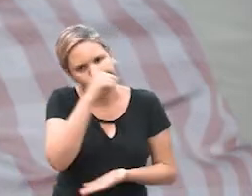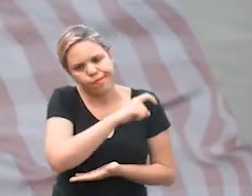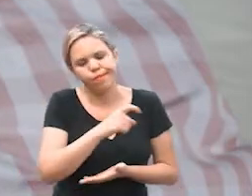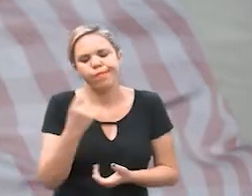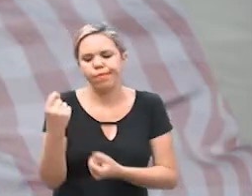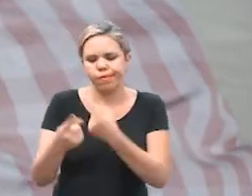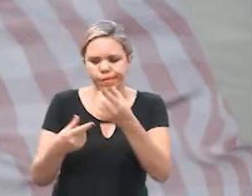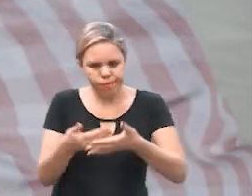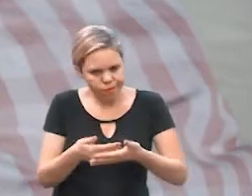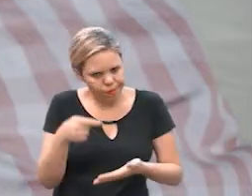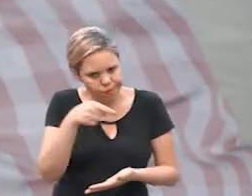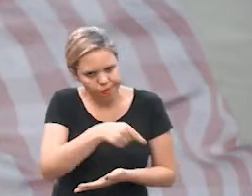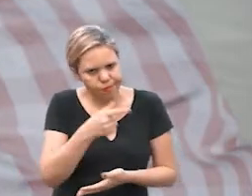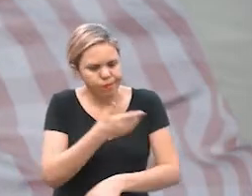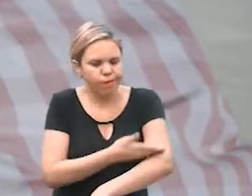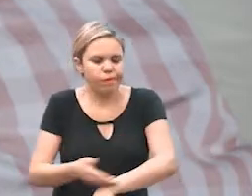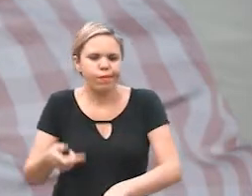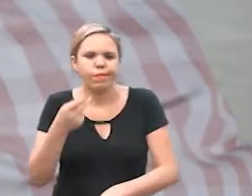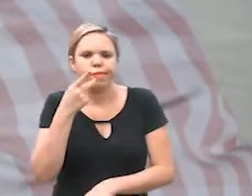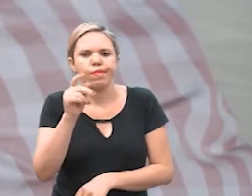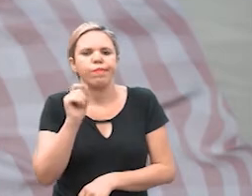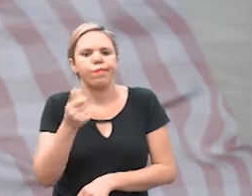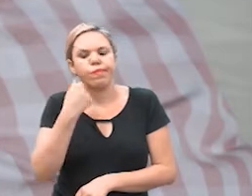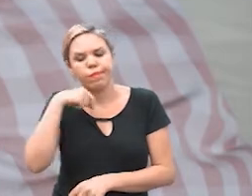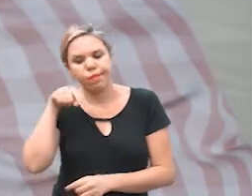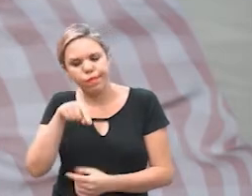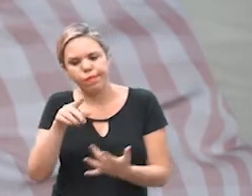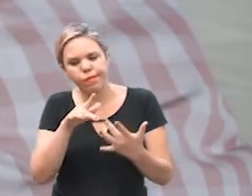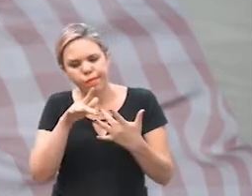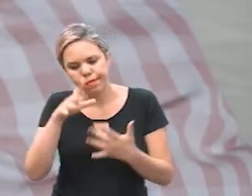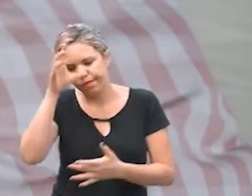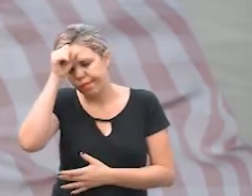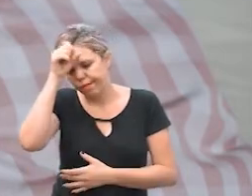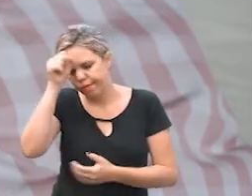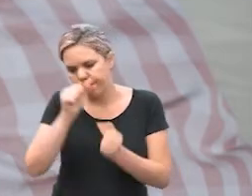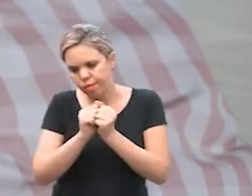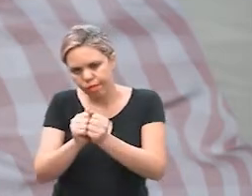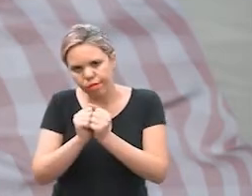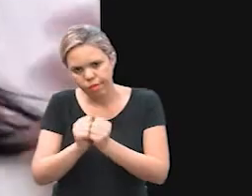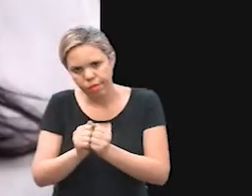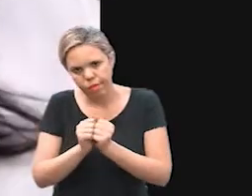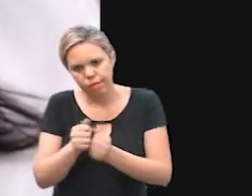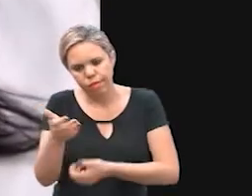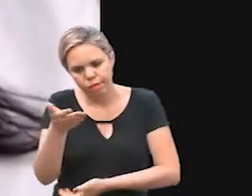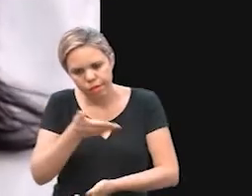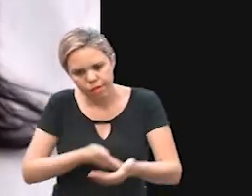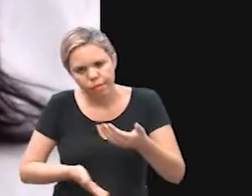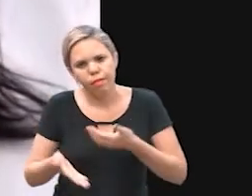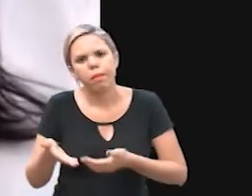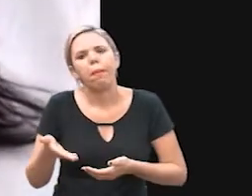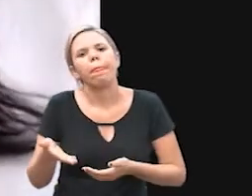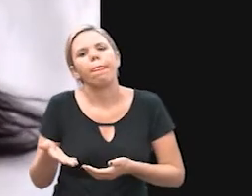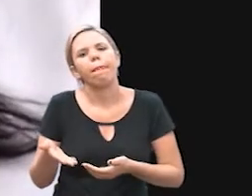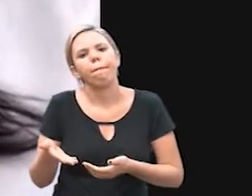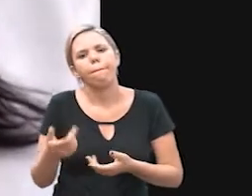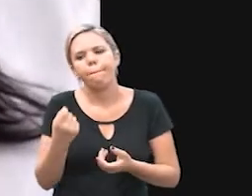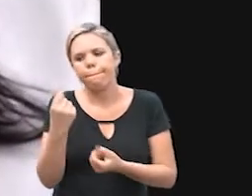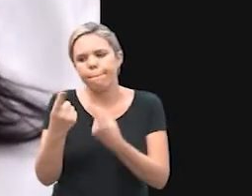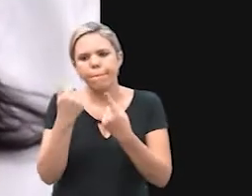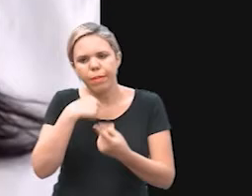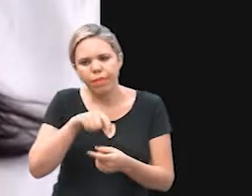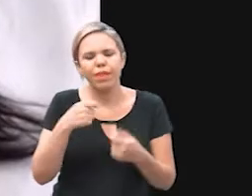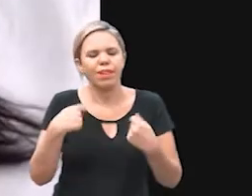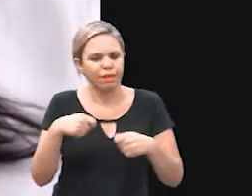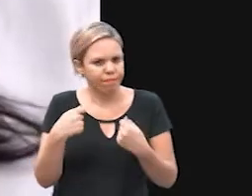difícil. Alguns bebês, a gente costuma dizer que a mãe e o bebê é um aprendizado junto, é uma troca, né? Então, algumas